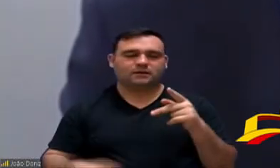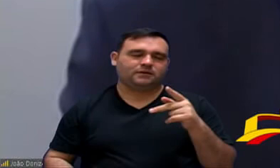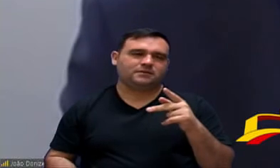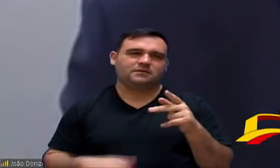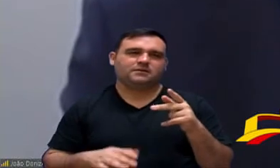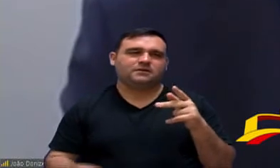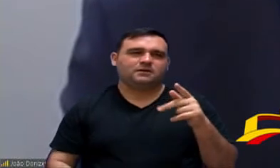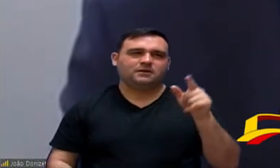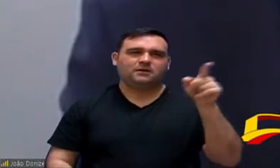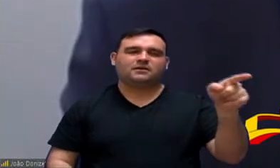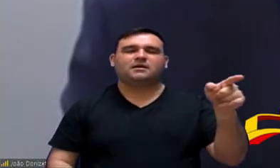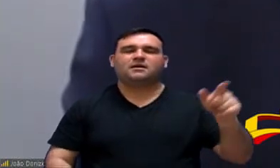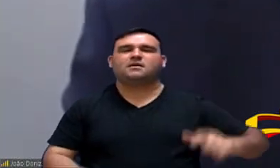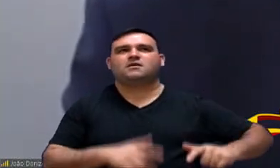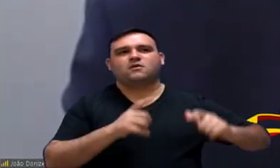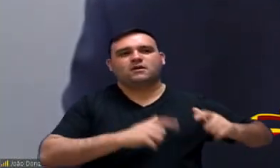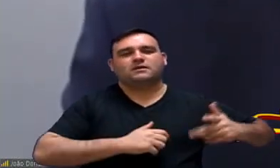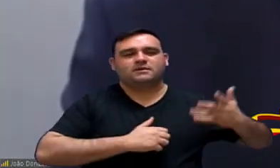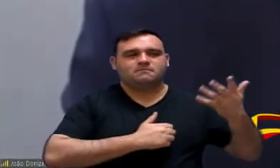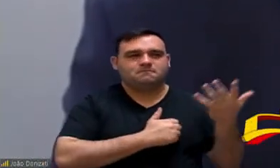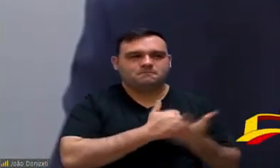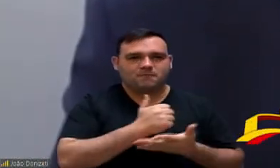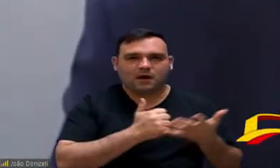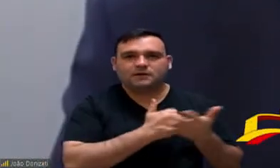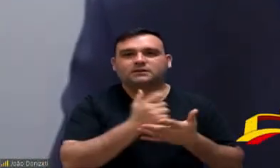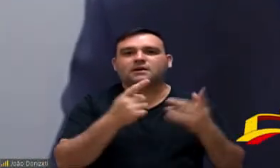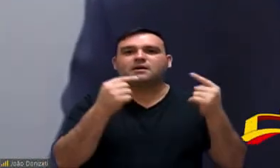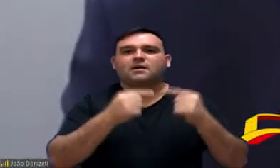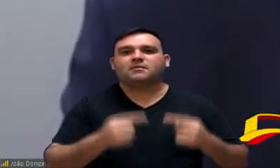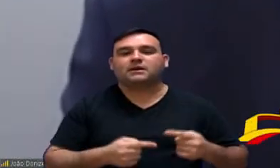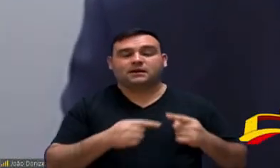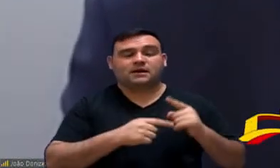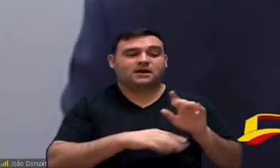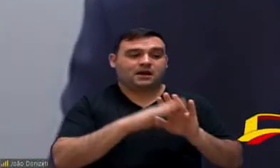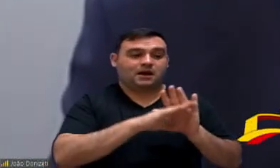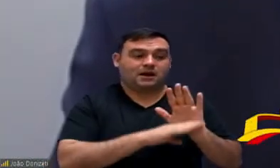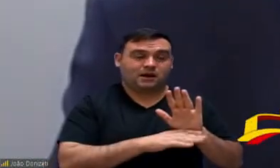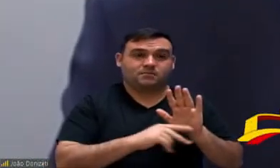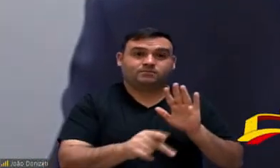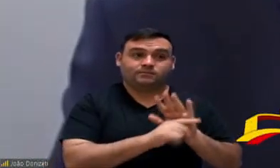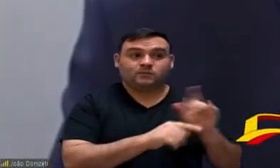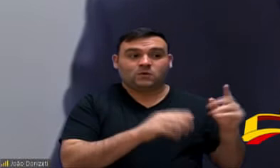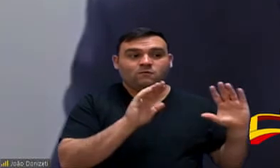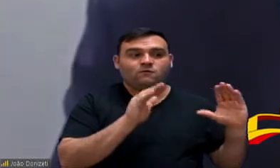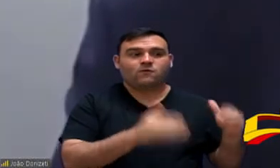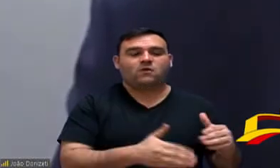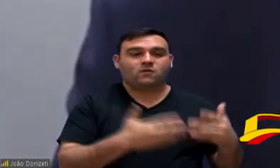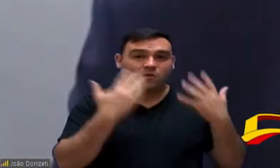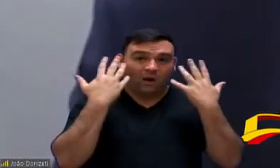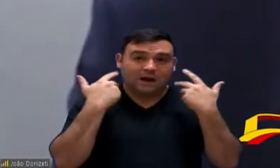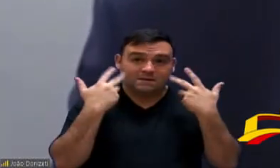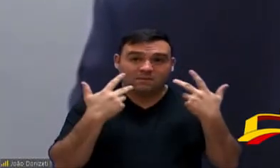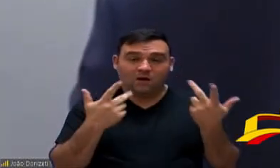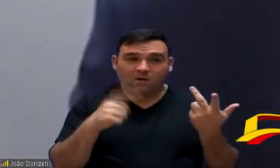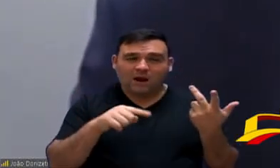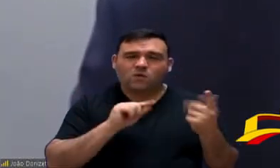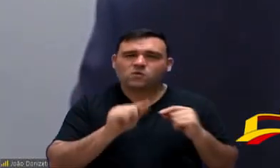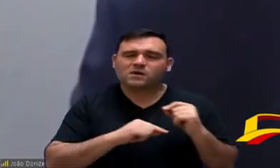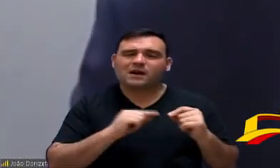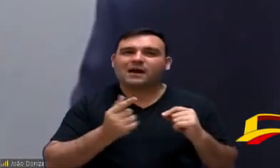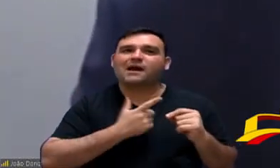Uma das bases para a implementação de uma política pública voltada à causa animal